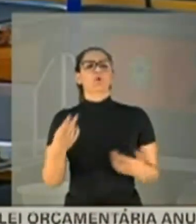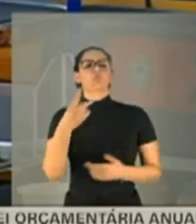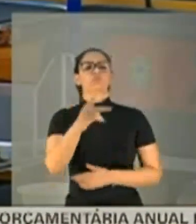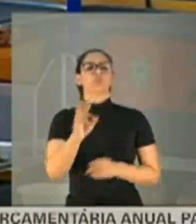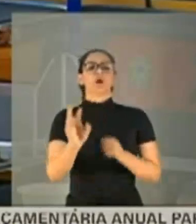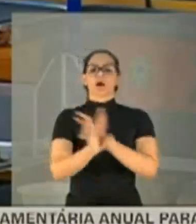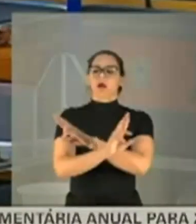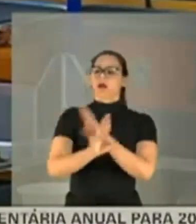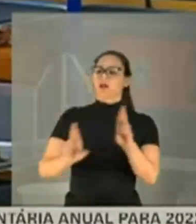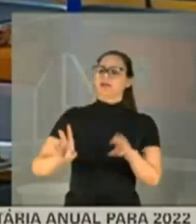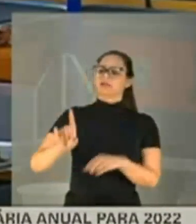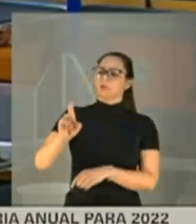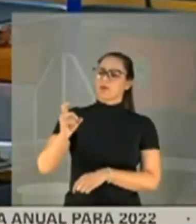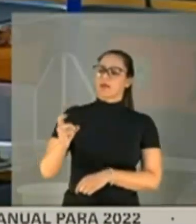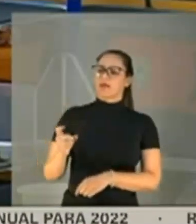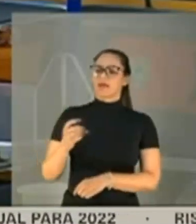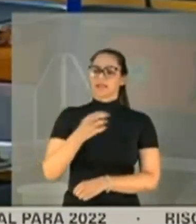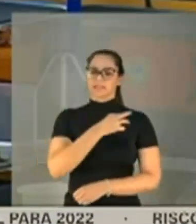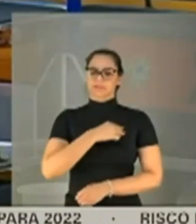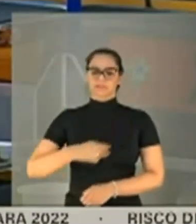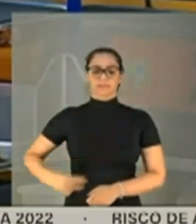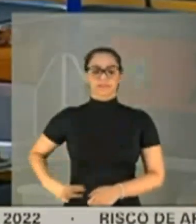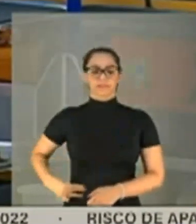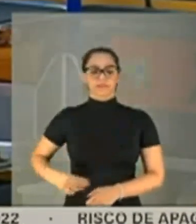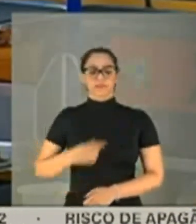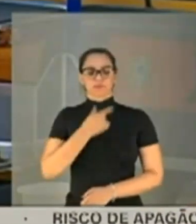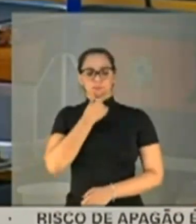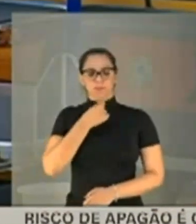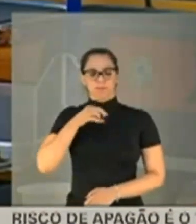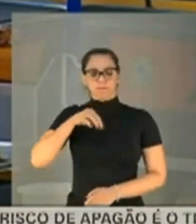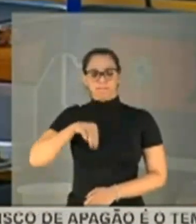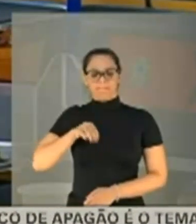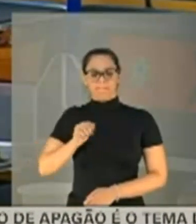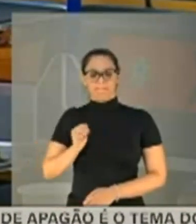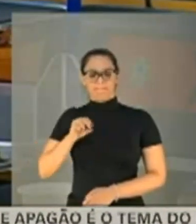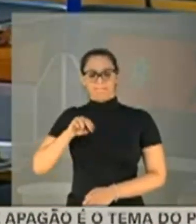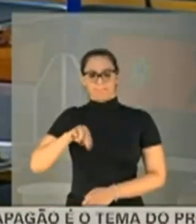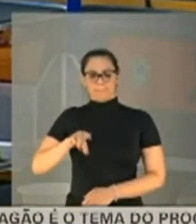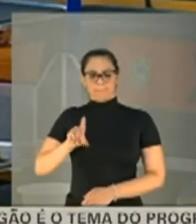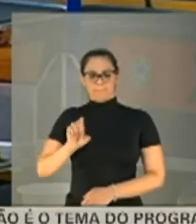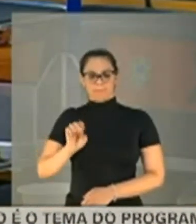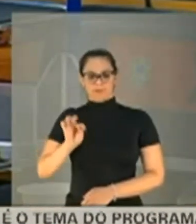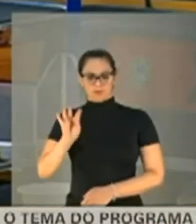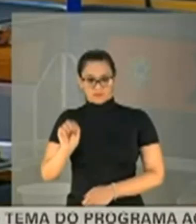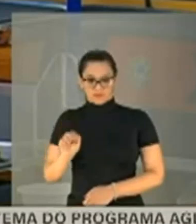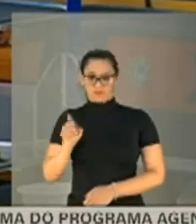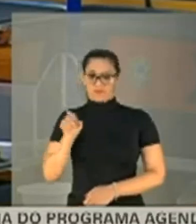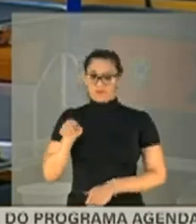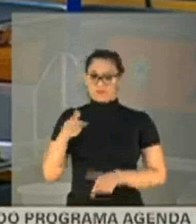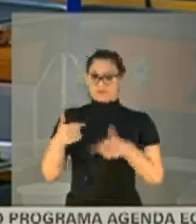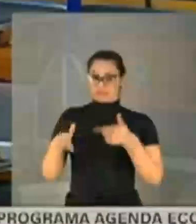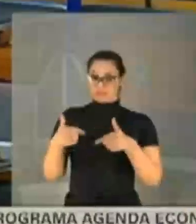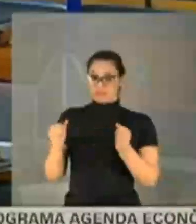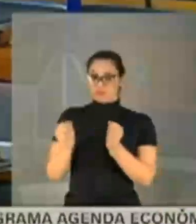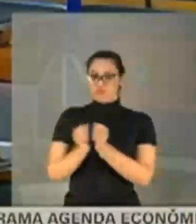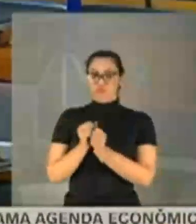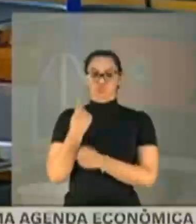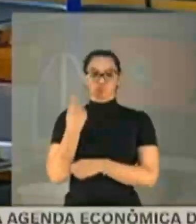com o ex-ministro Mandetta, com o qual o senhor serviu durante aproximadamente